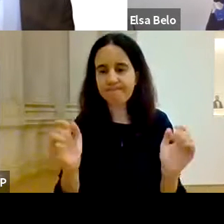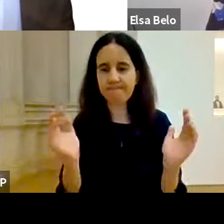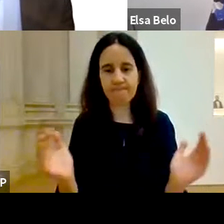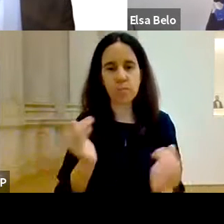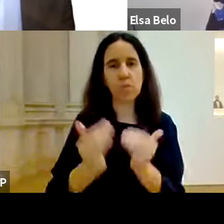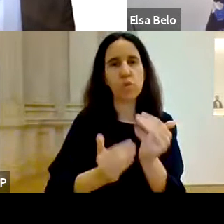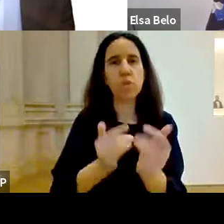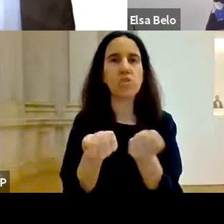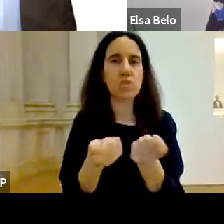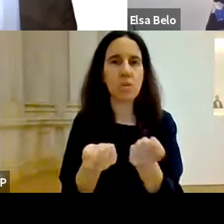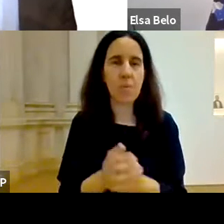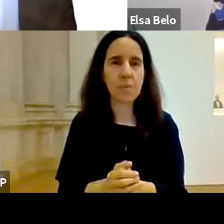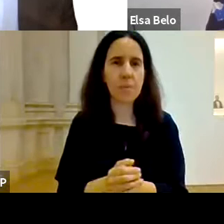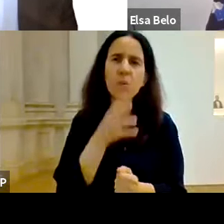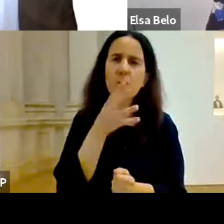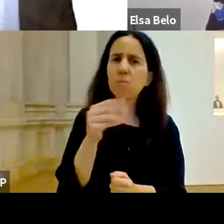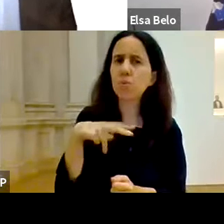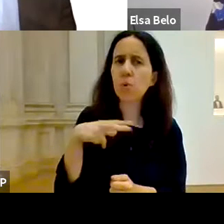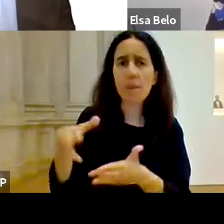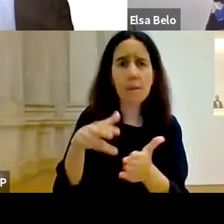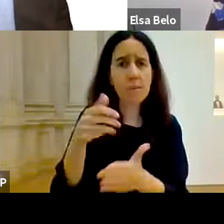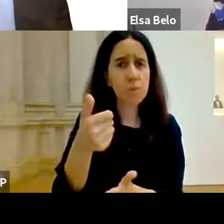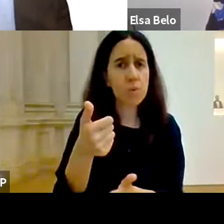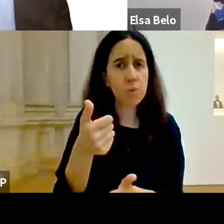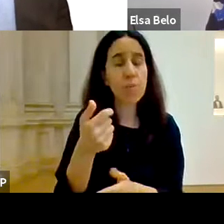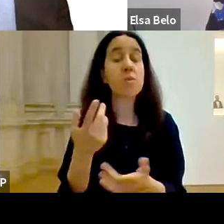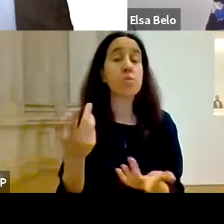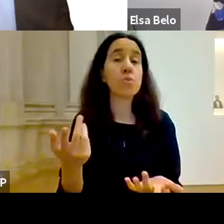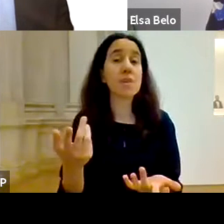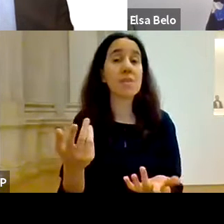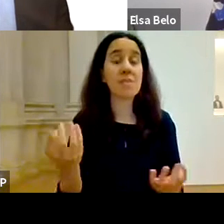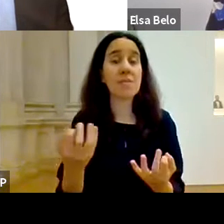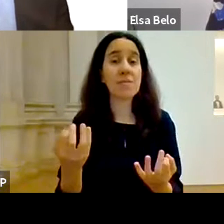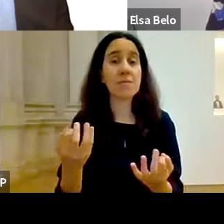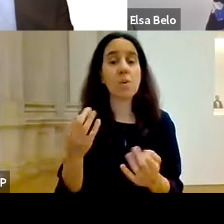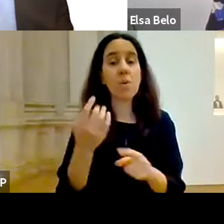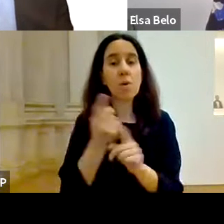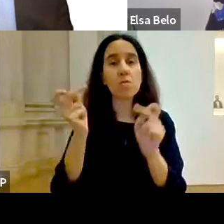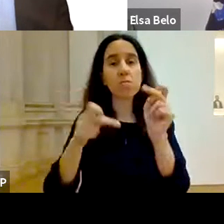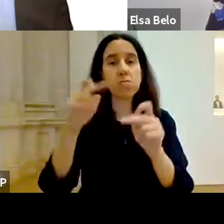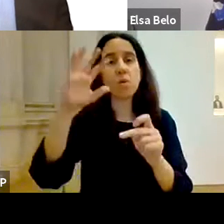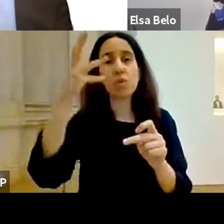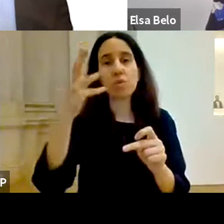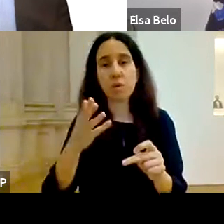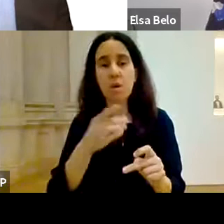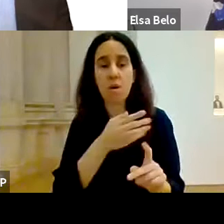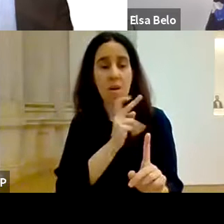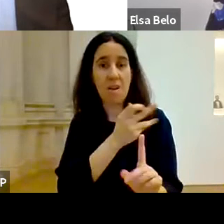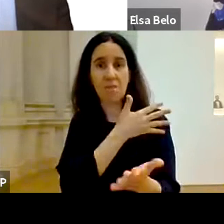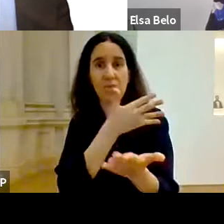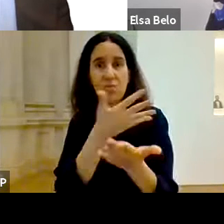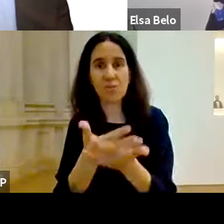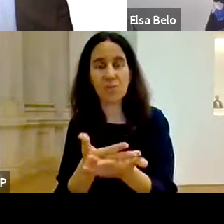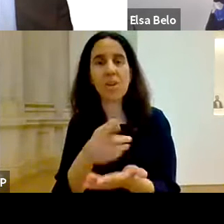gestão. Eu diria que Portugal está no bom caminho, por um conjunto de coisas que têm acontecido nos últimos anos e também